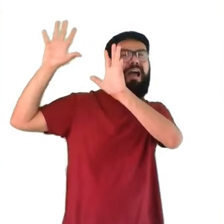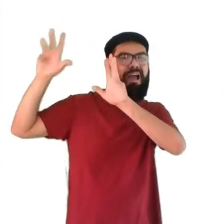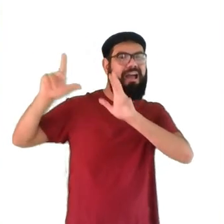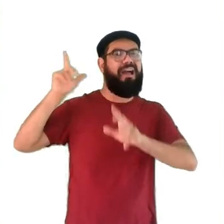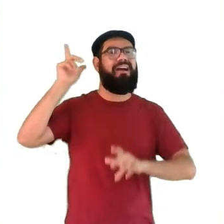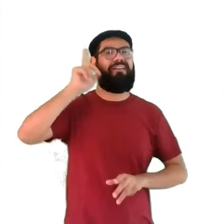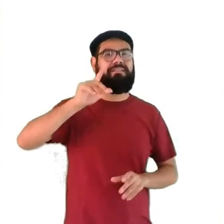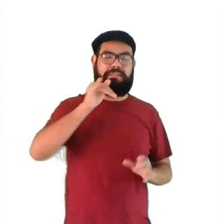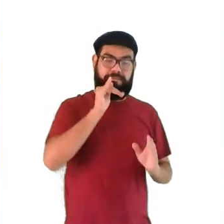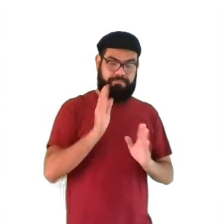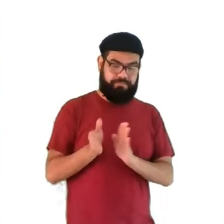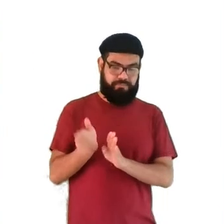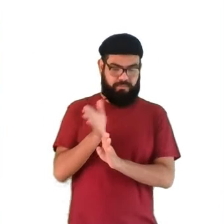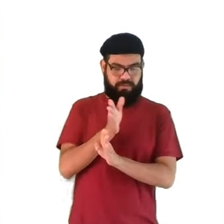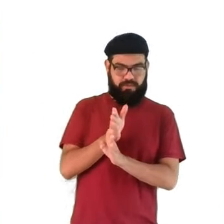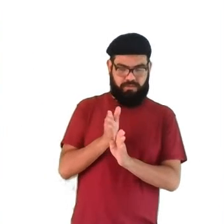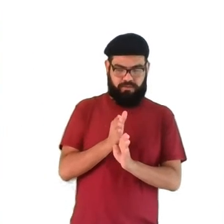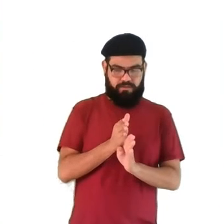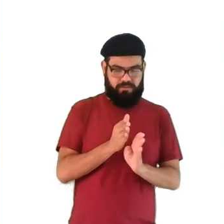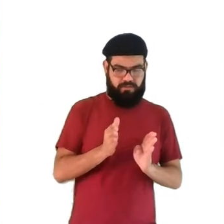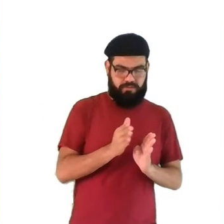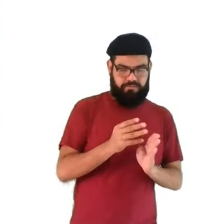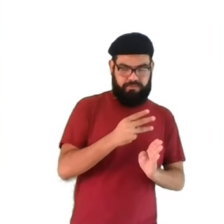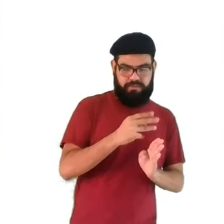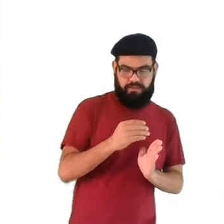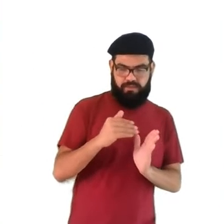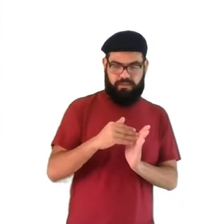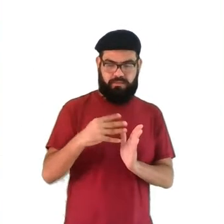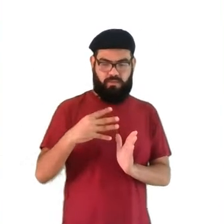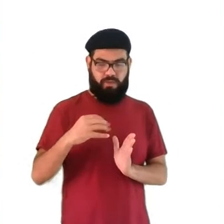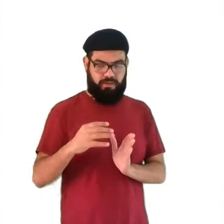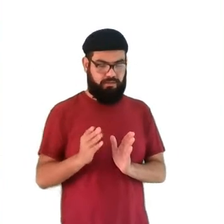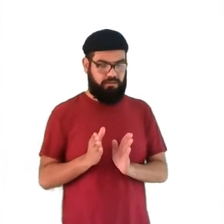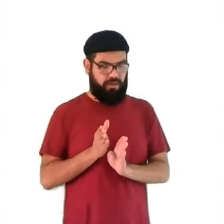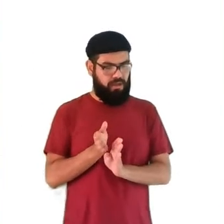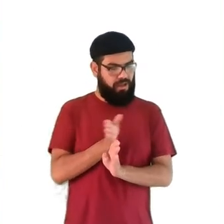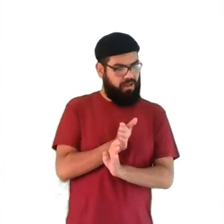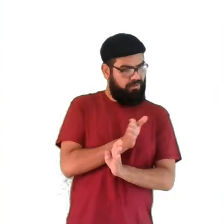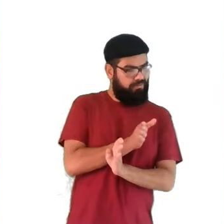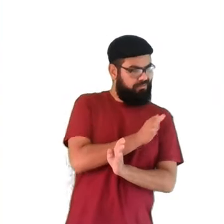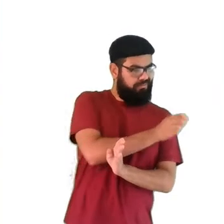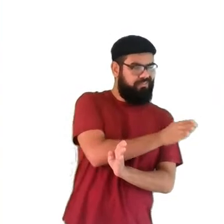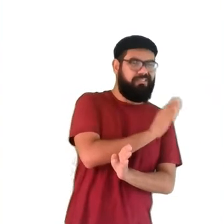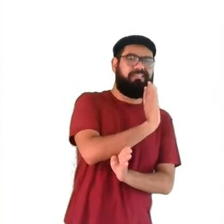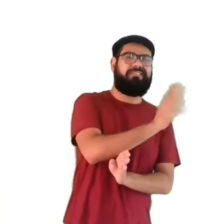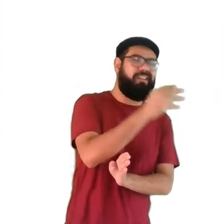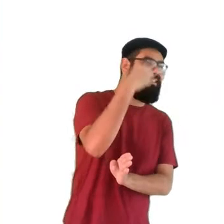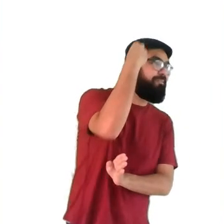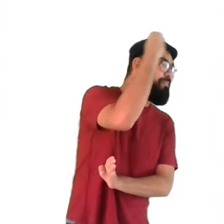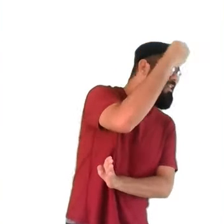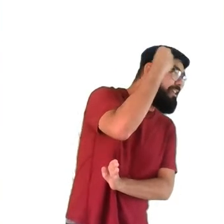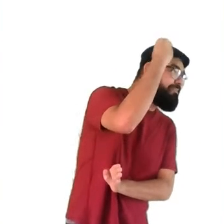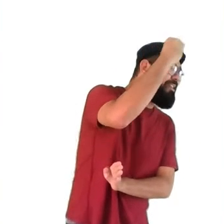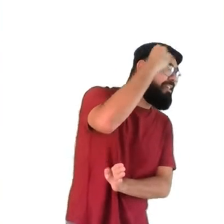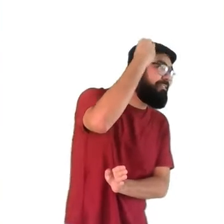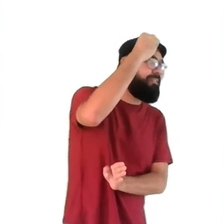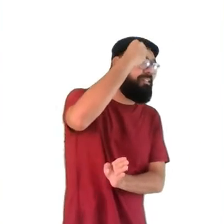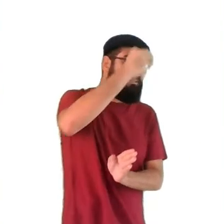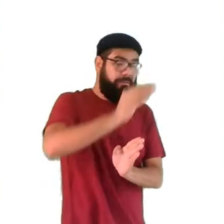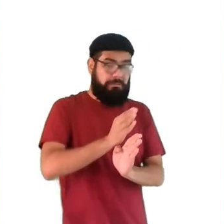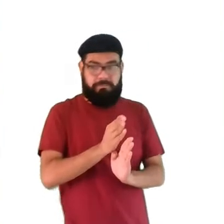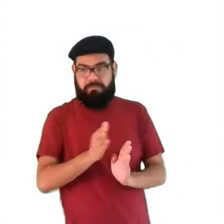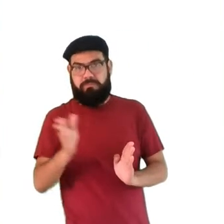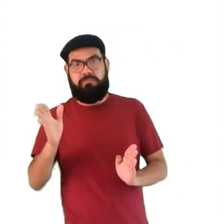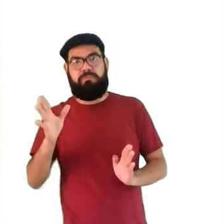30 aos 40 anos, antes disso mesmo, a gente já teve grandes experiências. Então, a gente percebe que essa